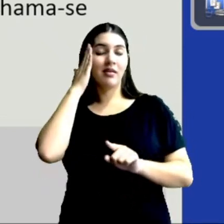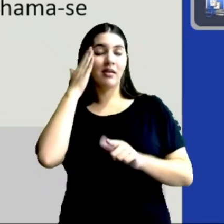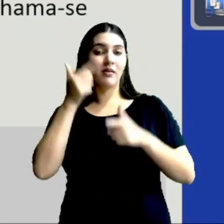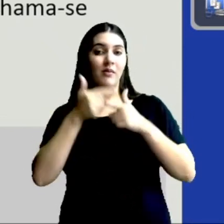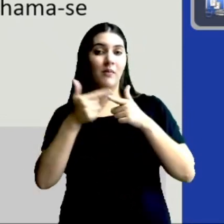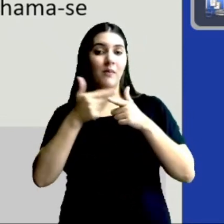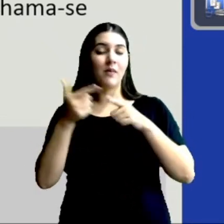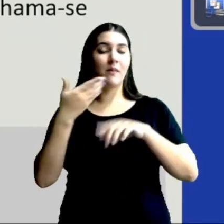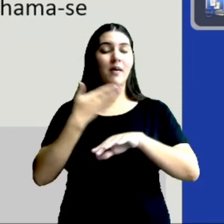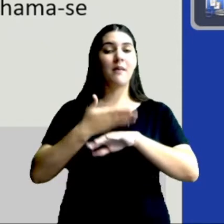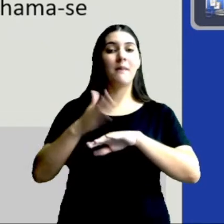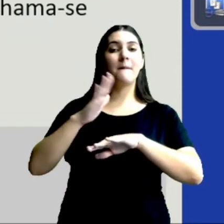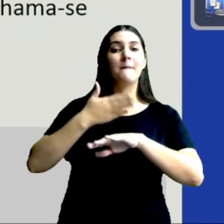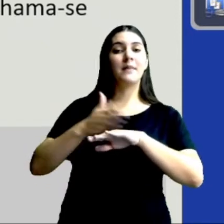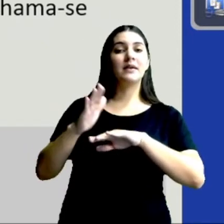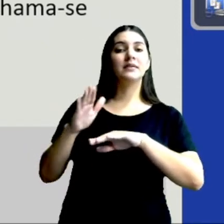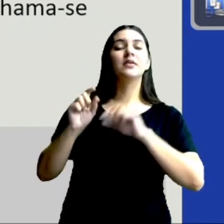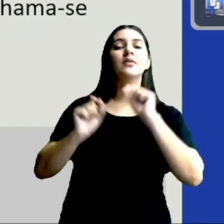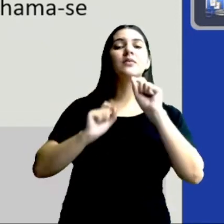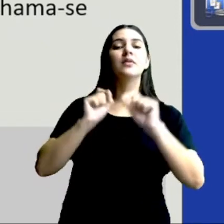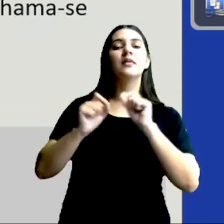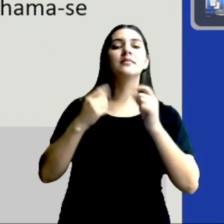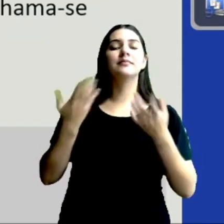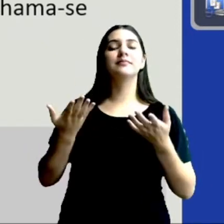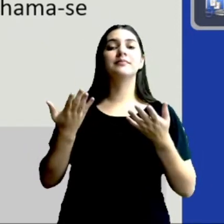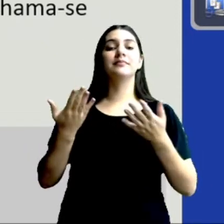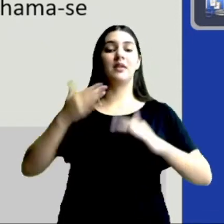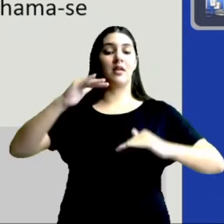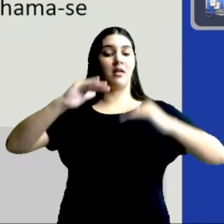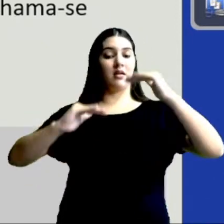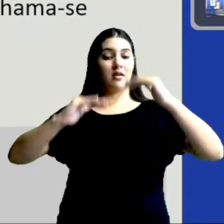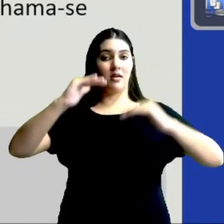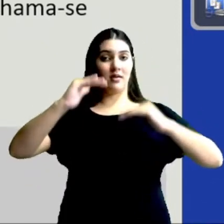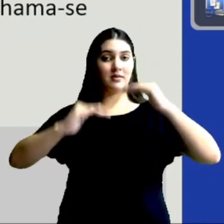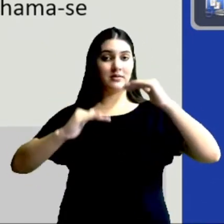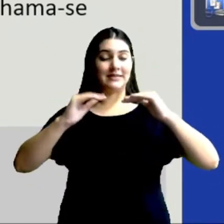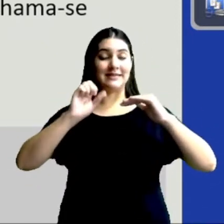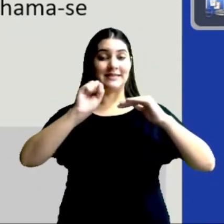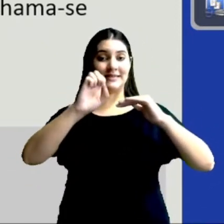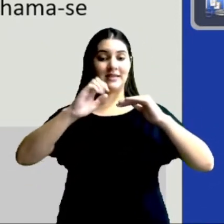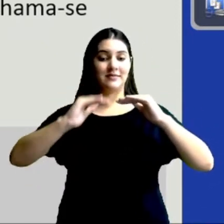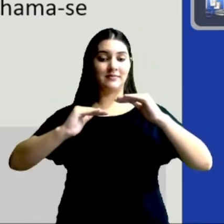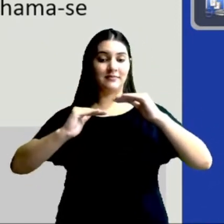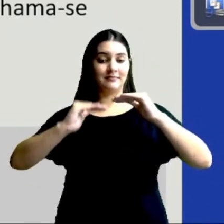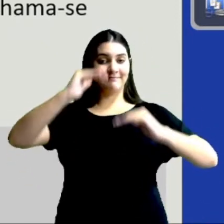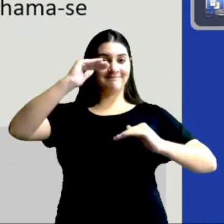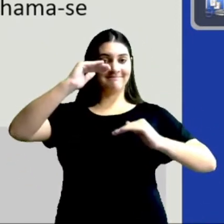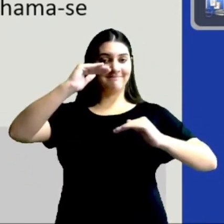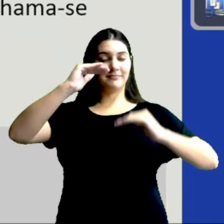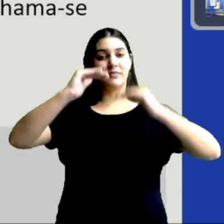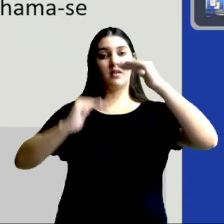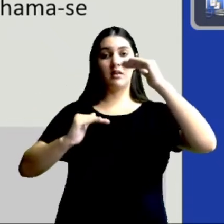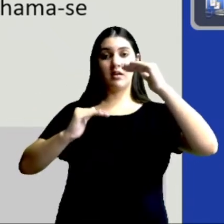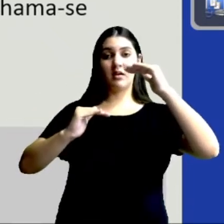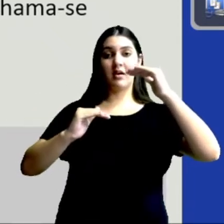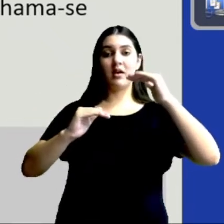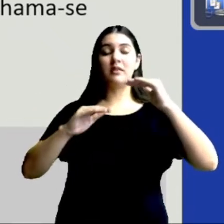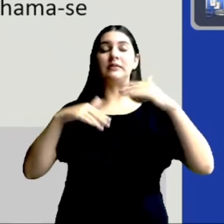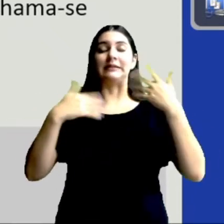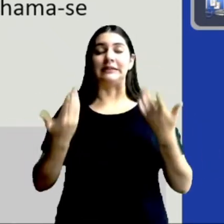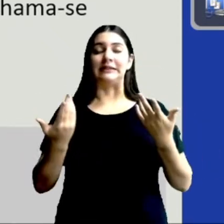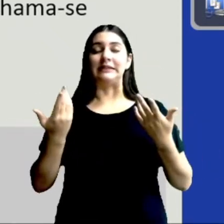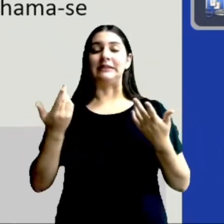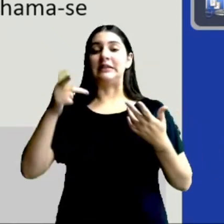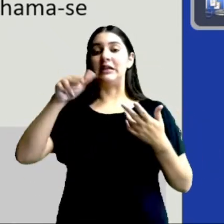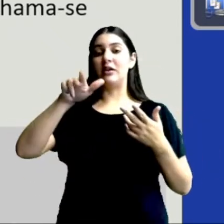prático, é quando a gente tiver balanças equilibradas. Quando a balança não estiver equilibrada, ao invés de uma